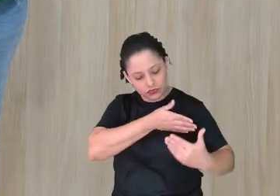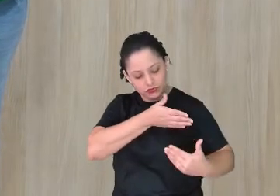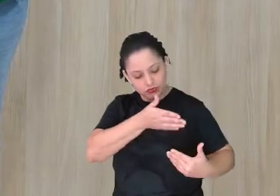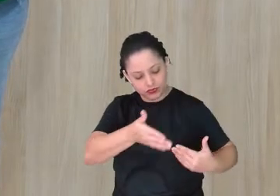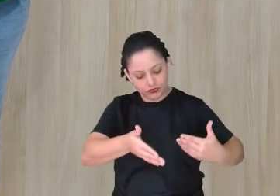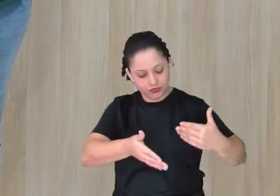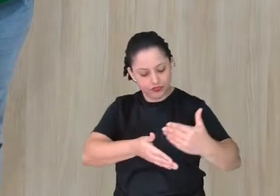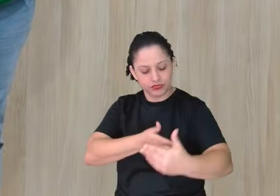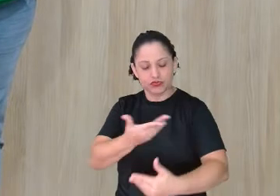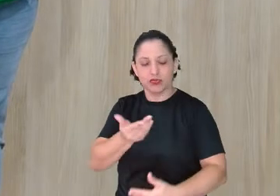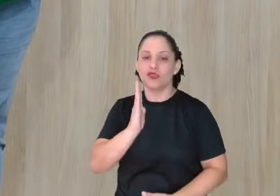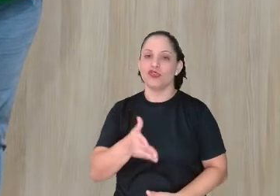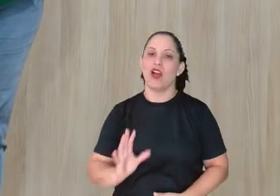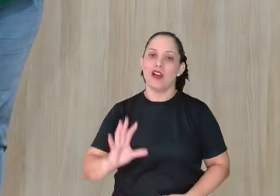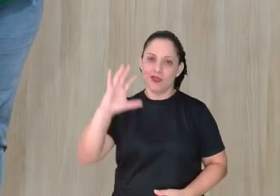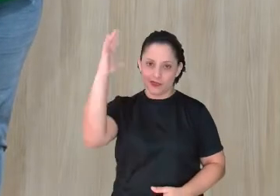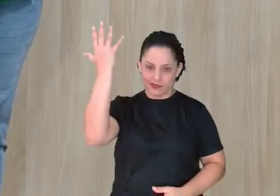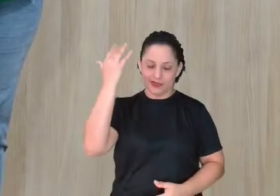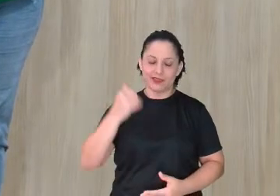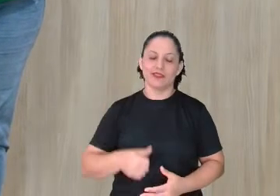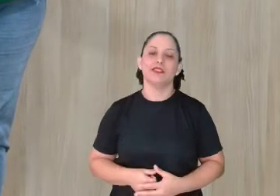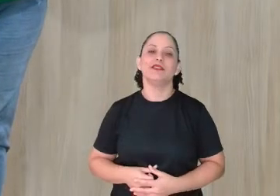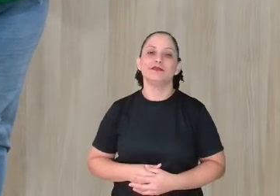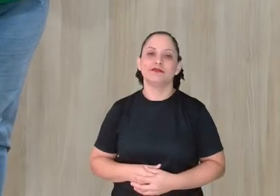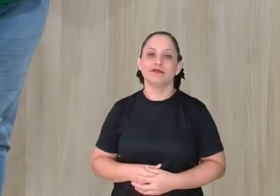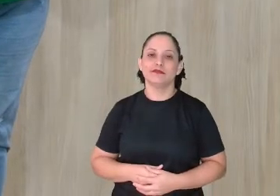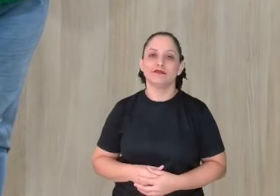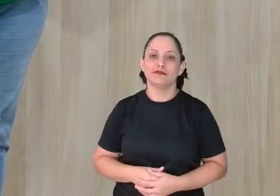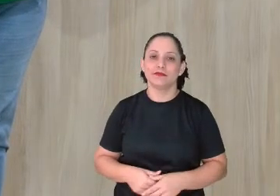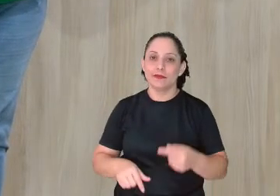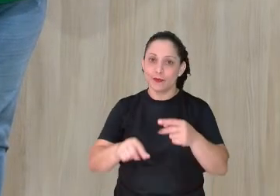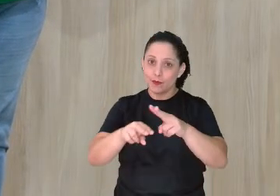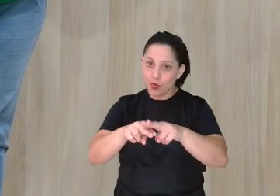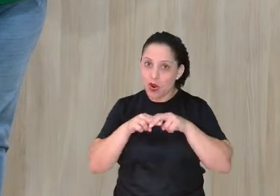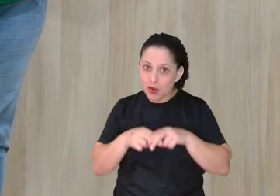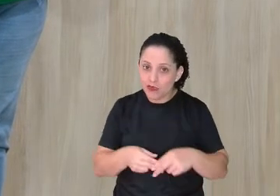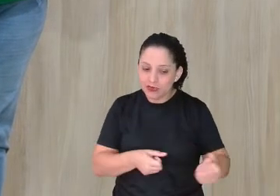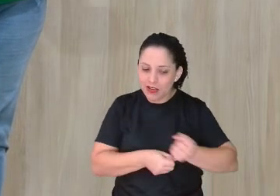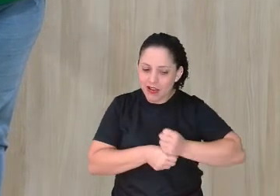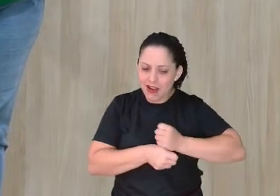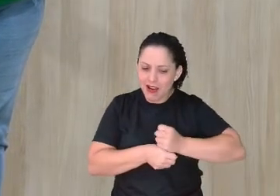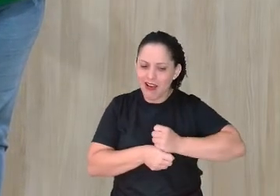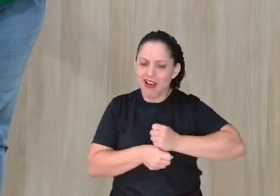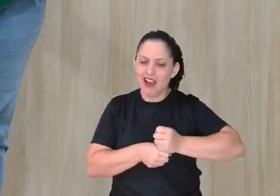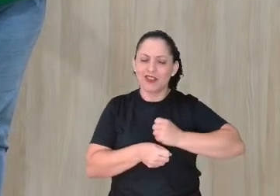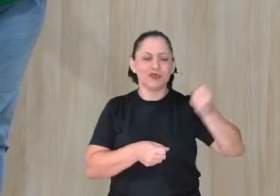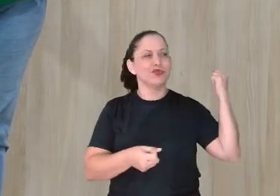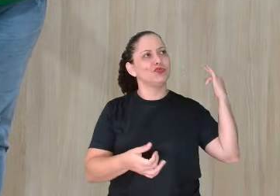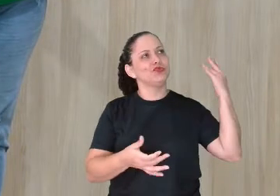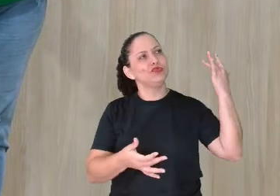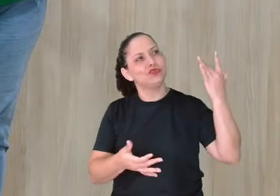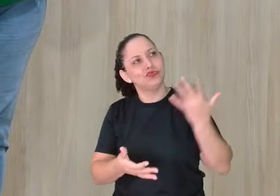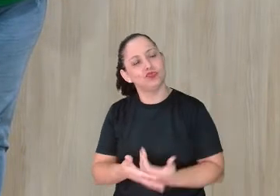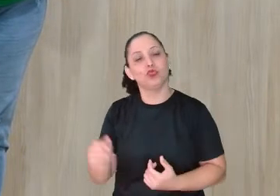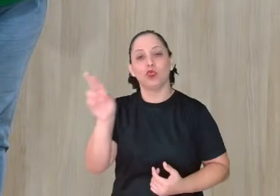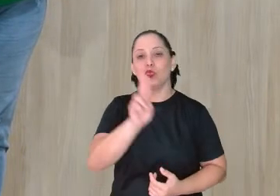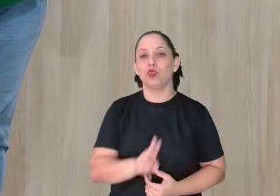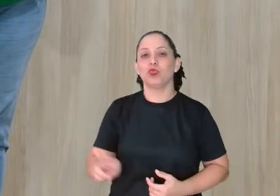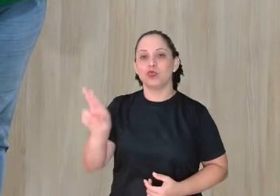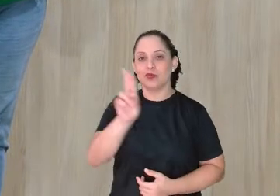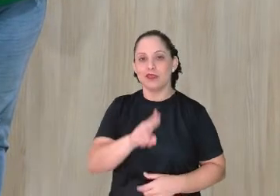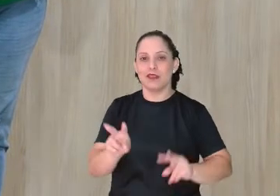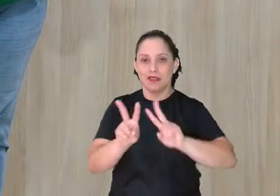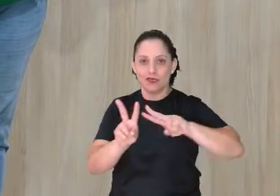né? Acontecendo, viu? Porque são muitos anos Isso. de utilização dos recursos sem